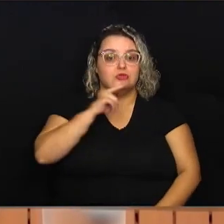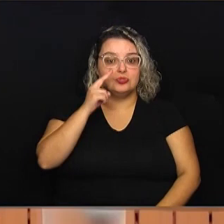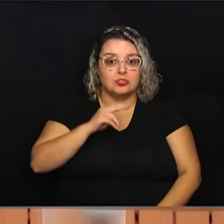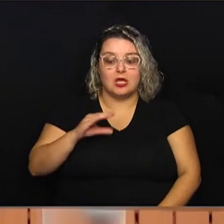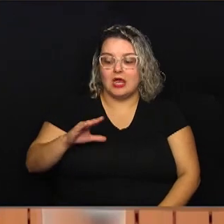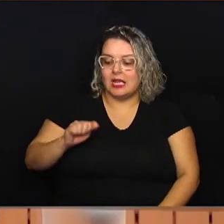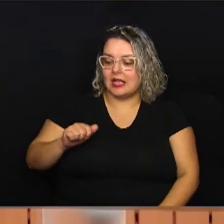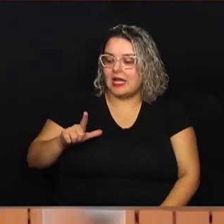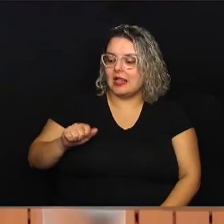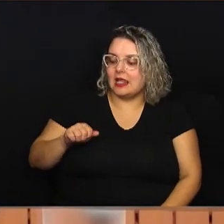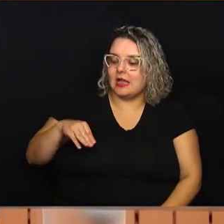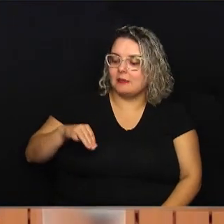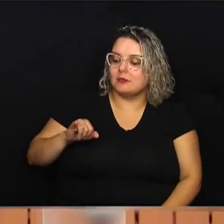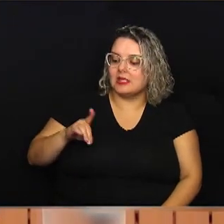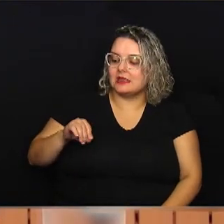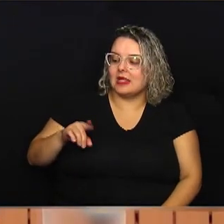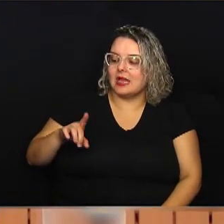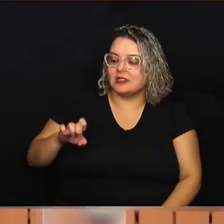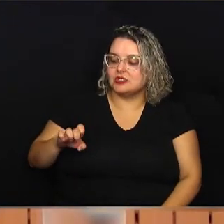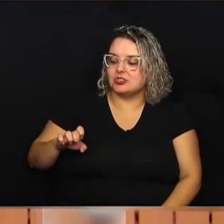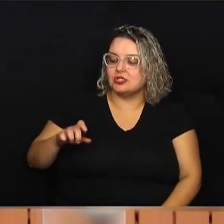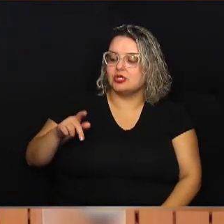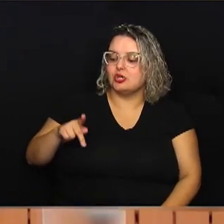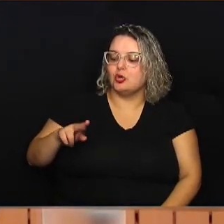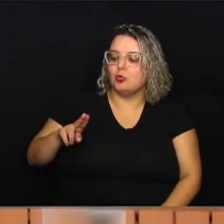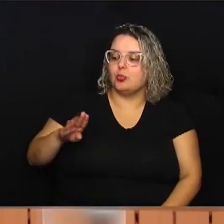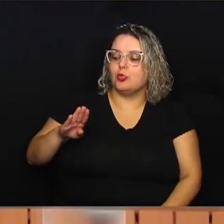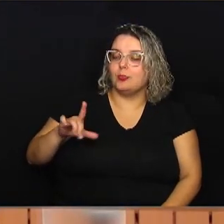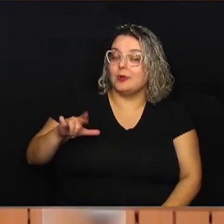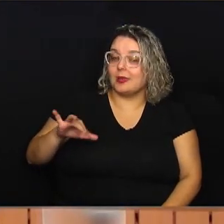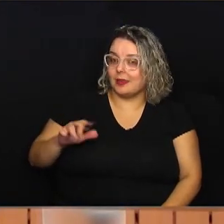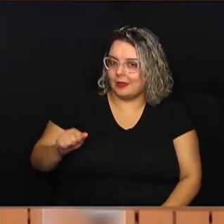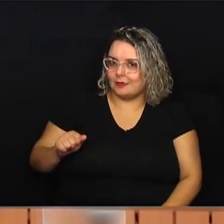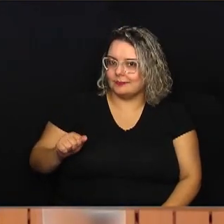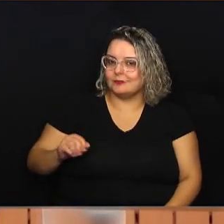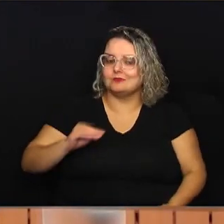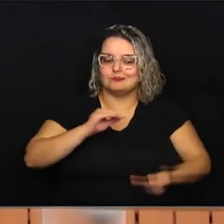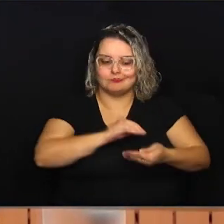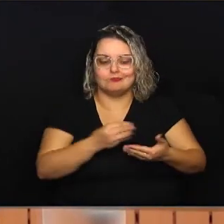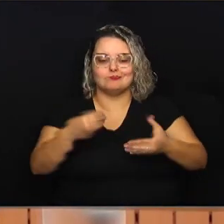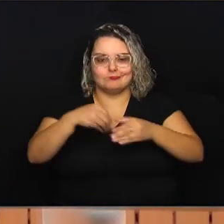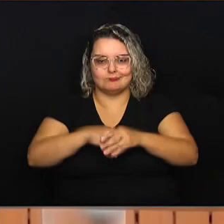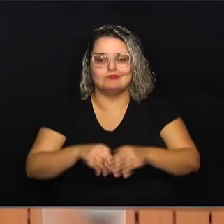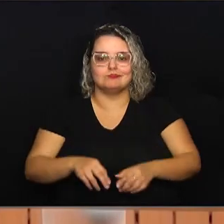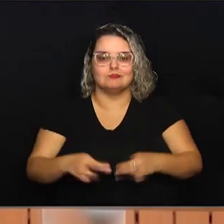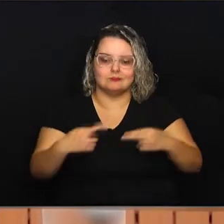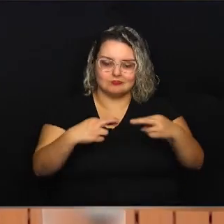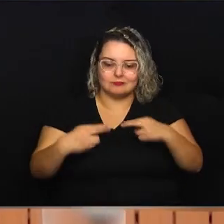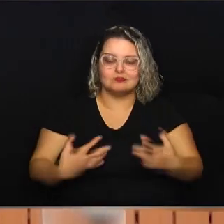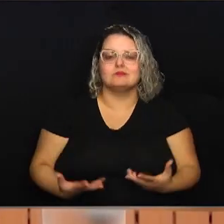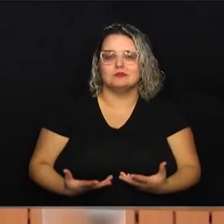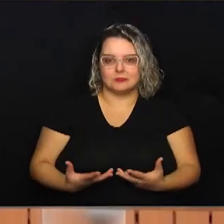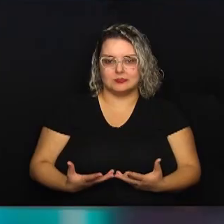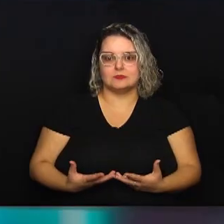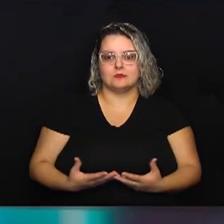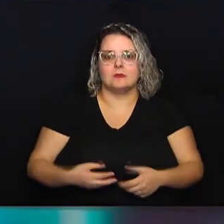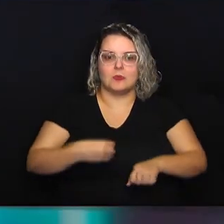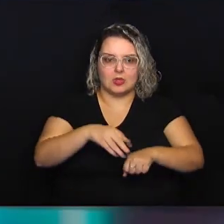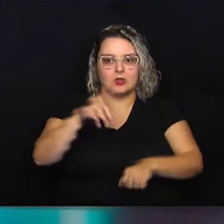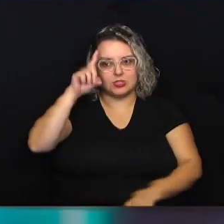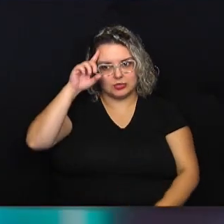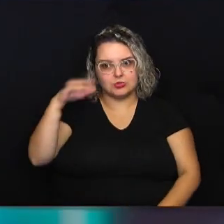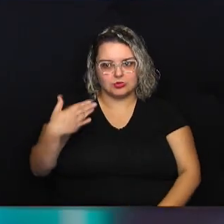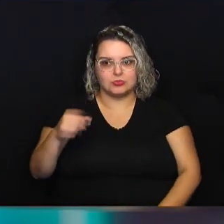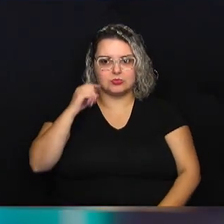calamidade pública. Então, a Defesa Civil passou a ser incorporada nesse item, principalmente nos indicadores do dia a dia. O